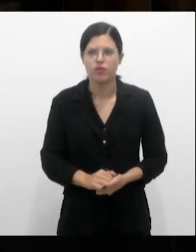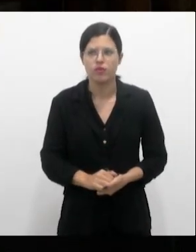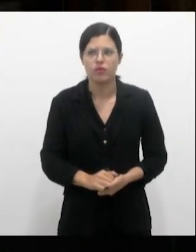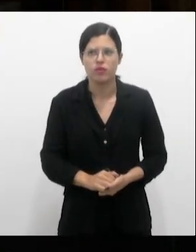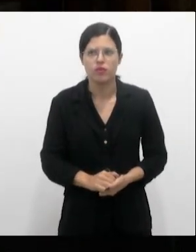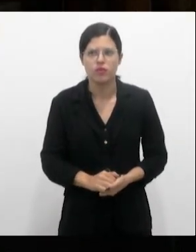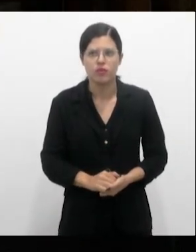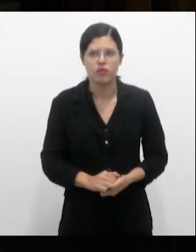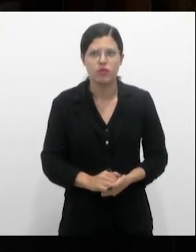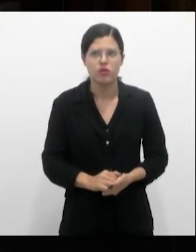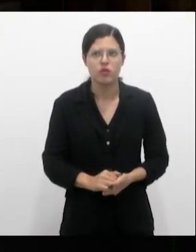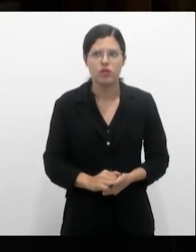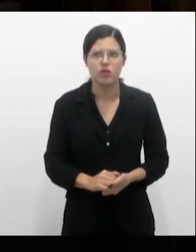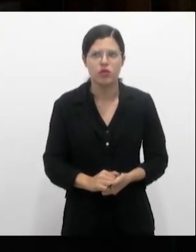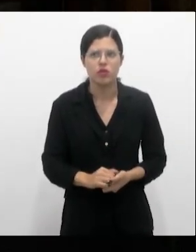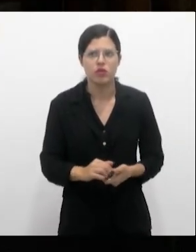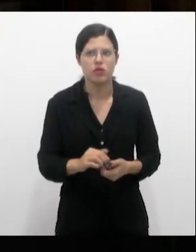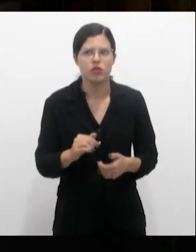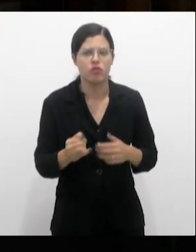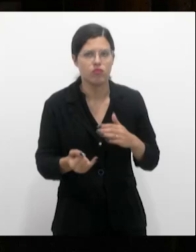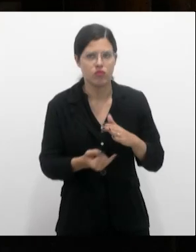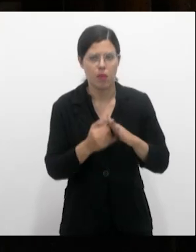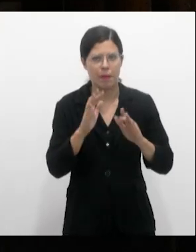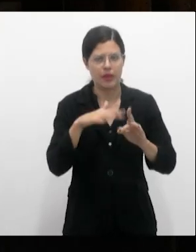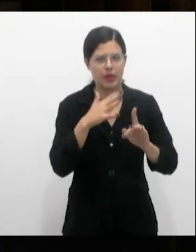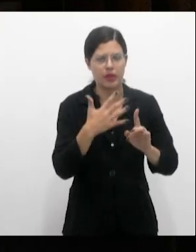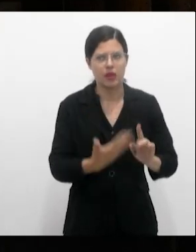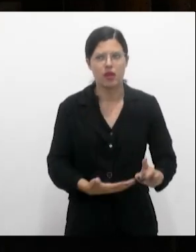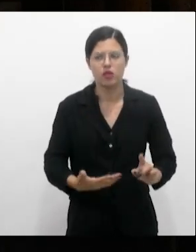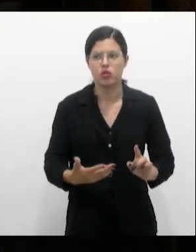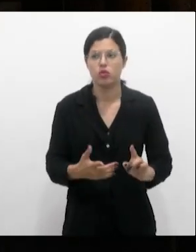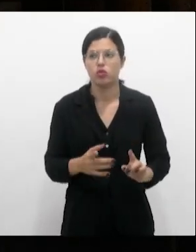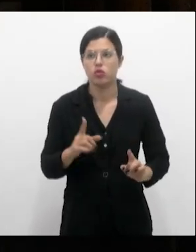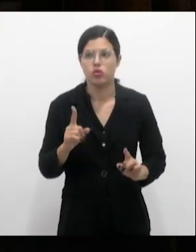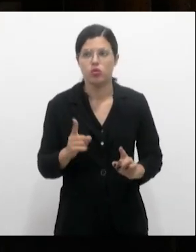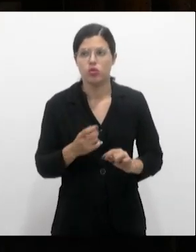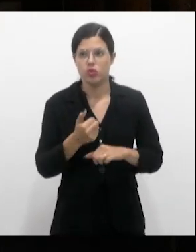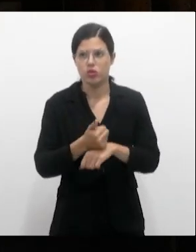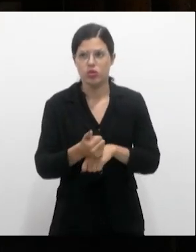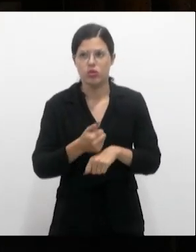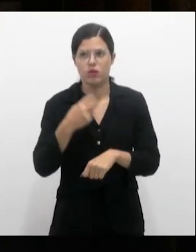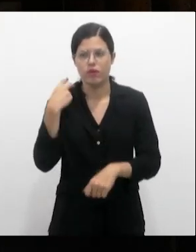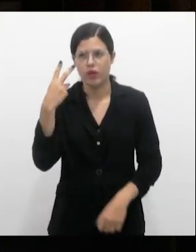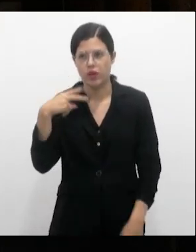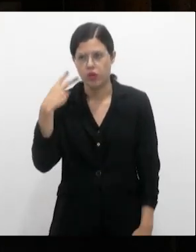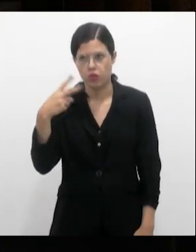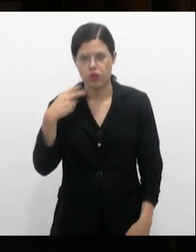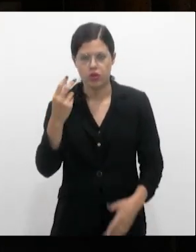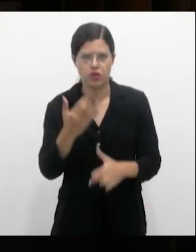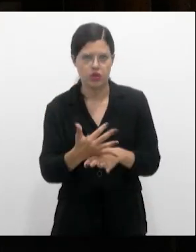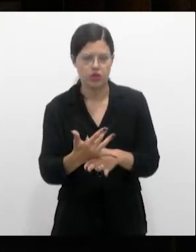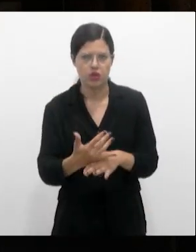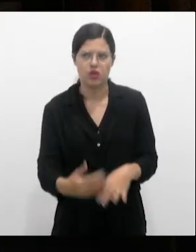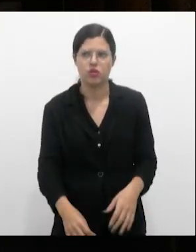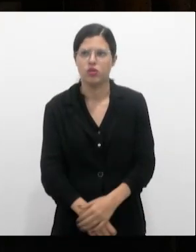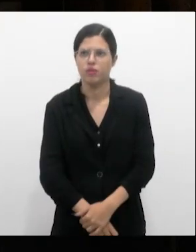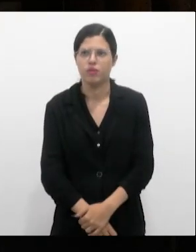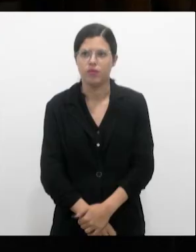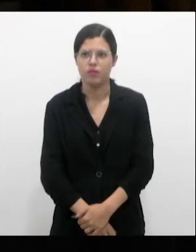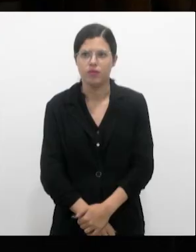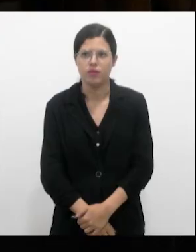instituto esse, homenagem essa, digna, única e exclusivamente dos vereadores daquela cidade.